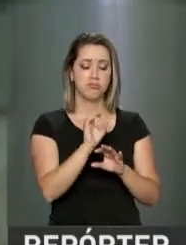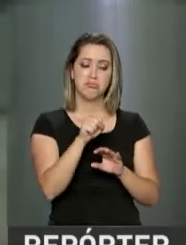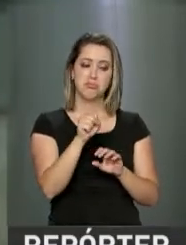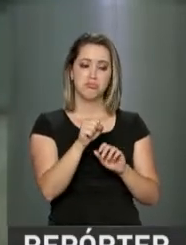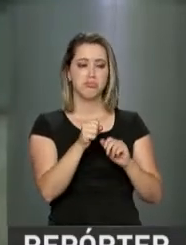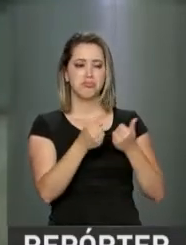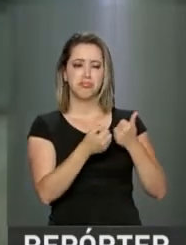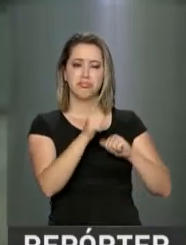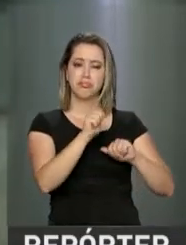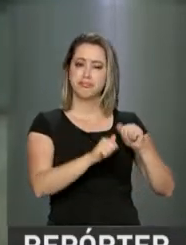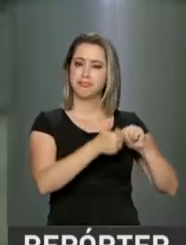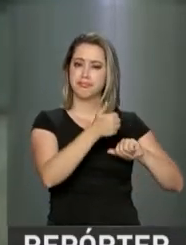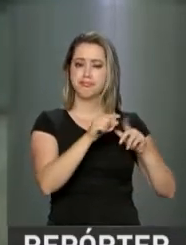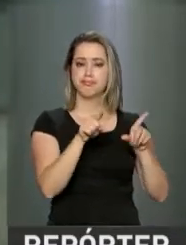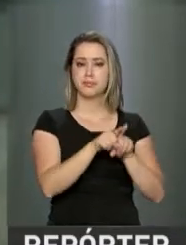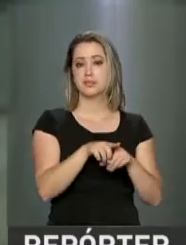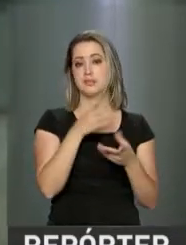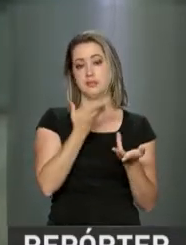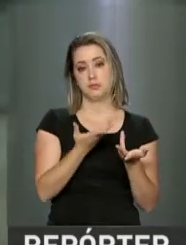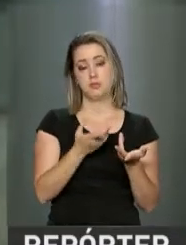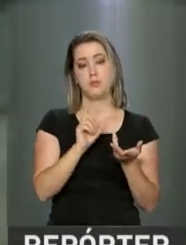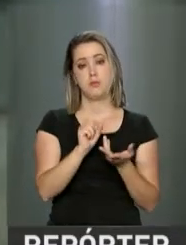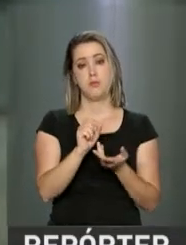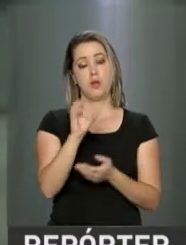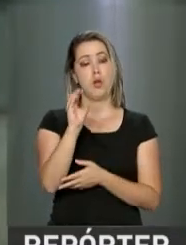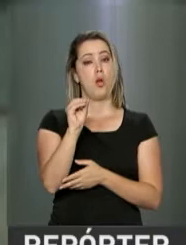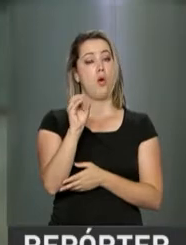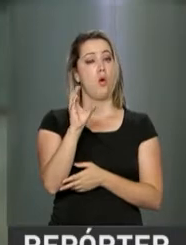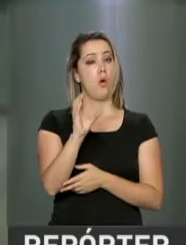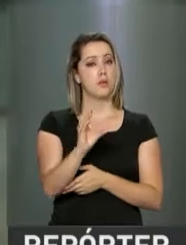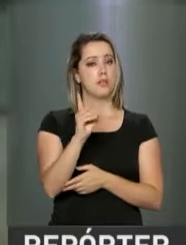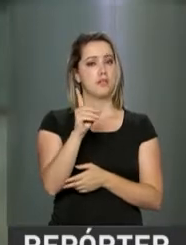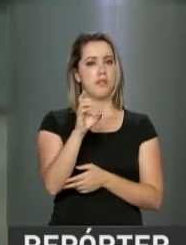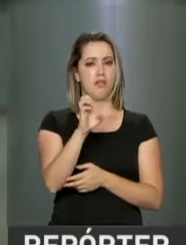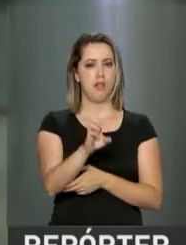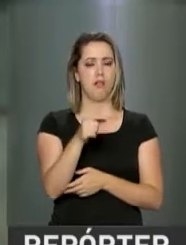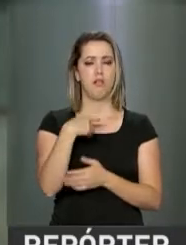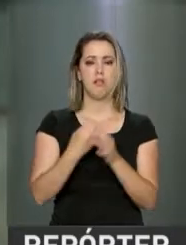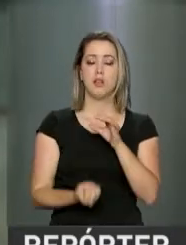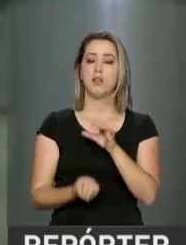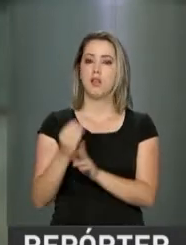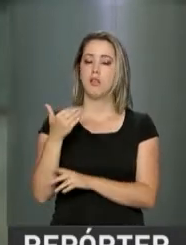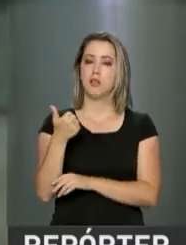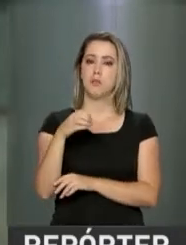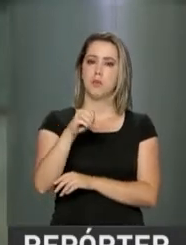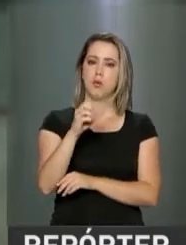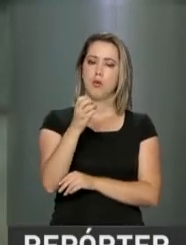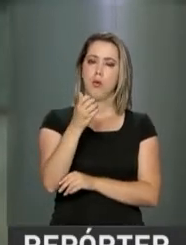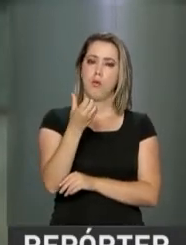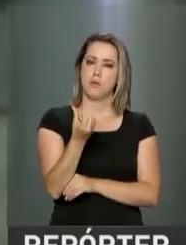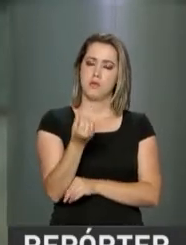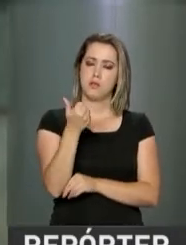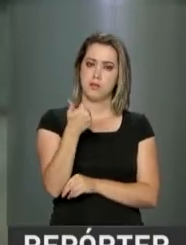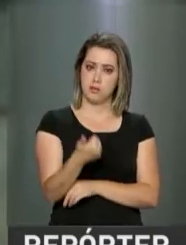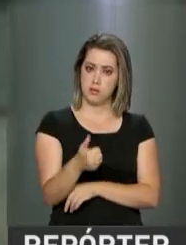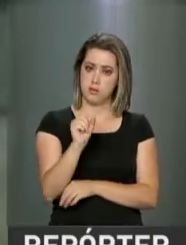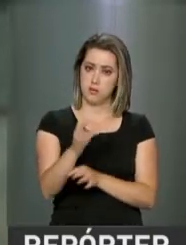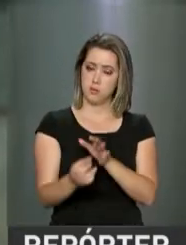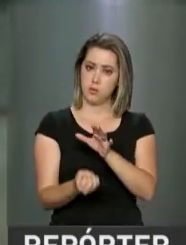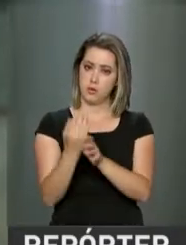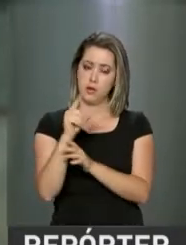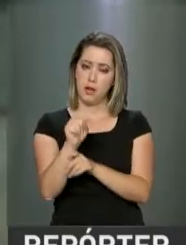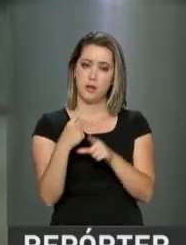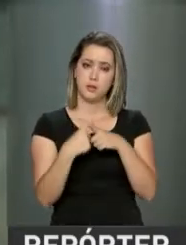José Ángel Gurría. A OCDE foi criada em 1961 e ela se originou